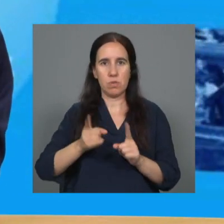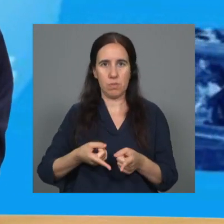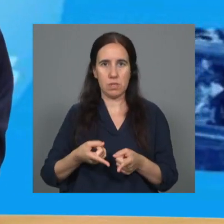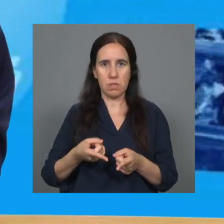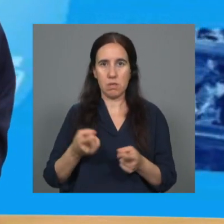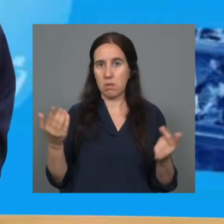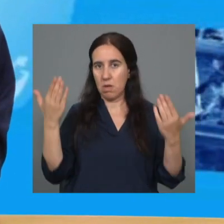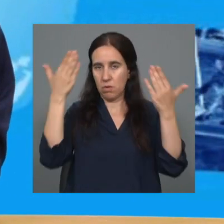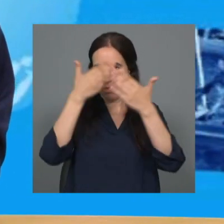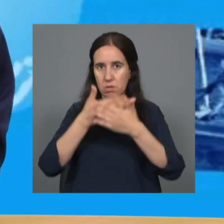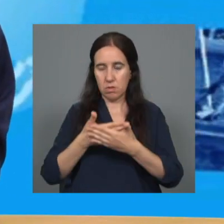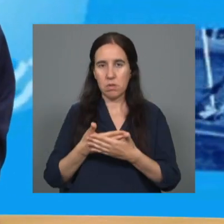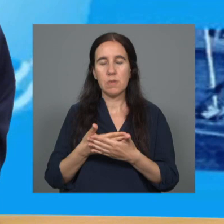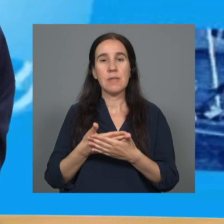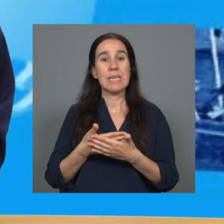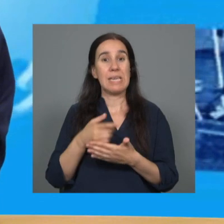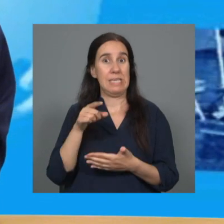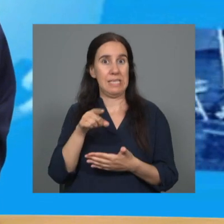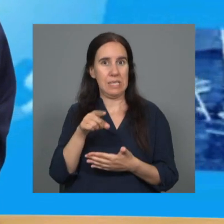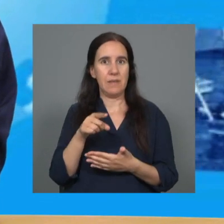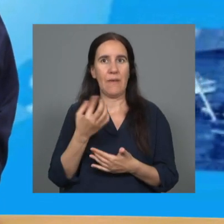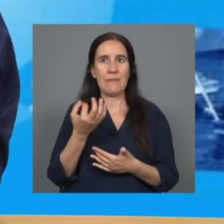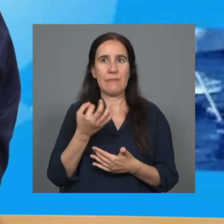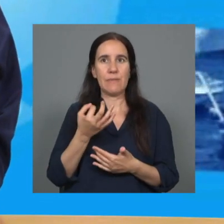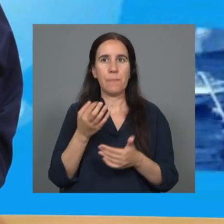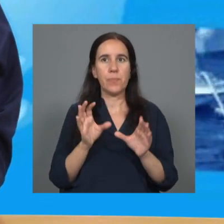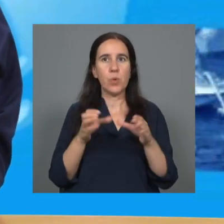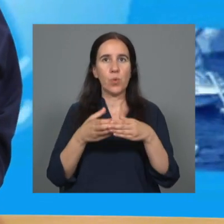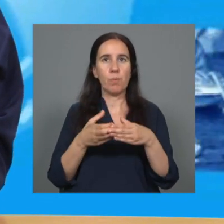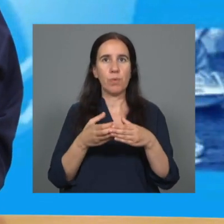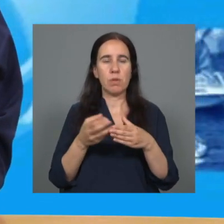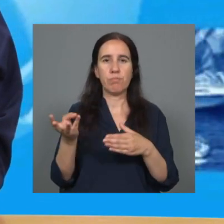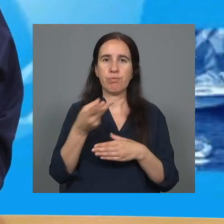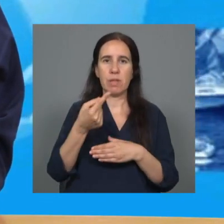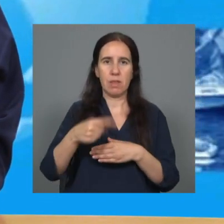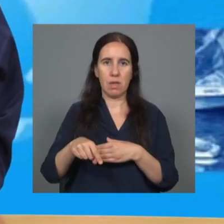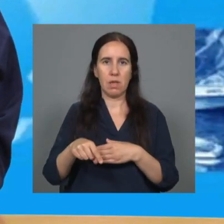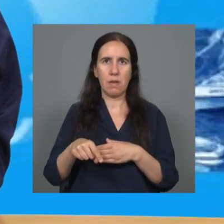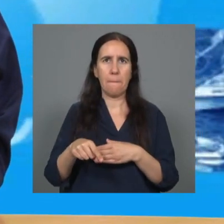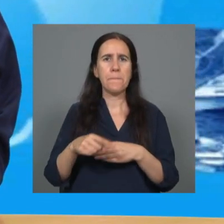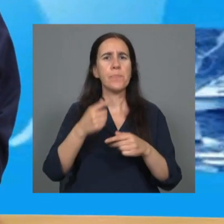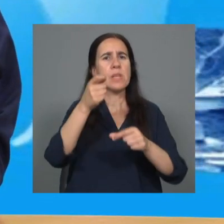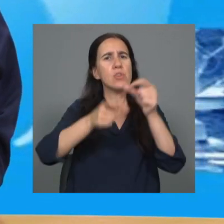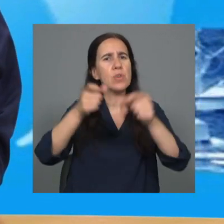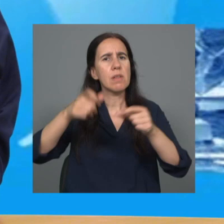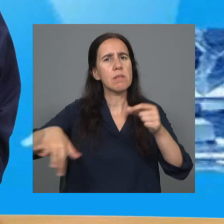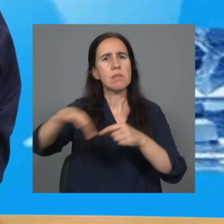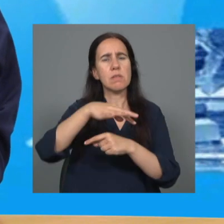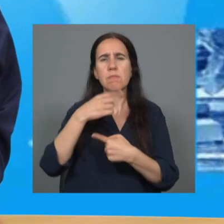à noite, e onde, de facto, há um grupo grande de gente que